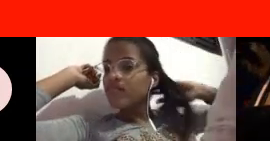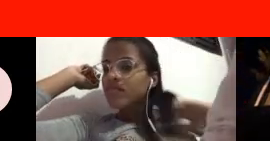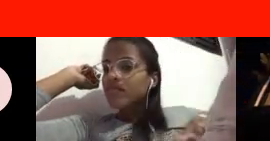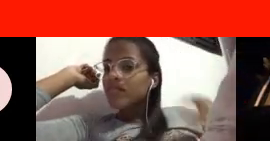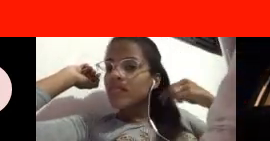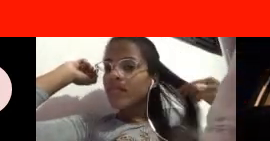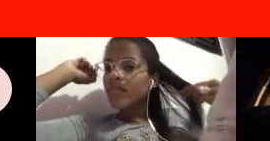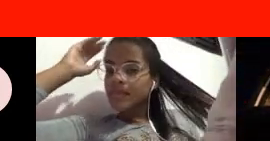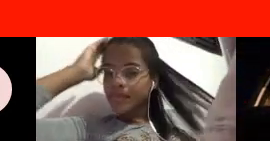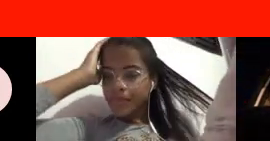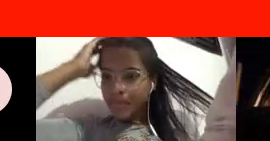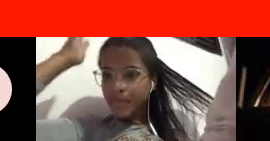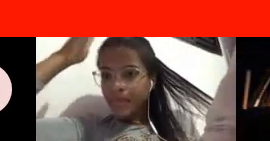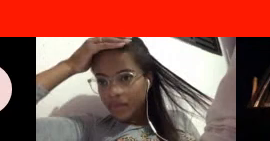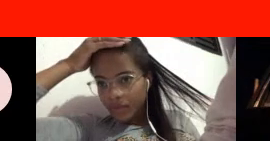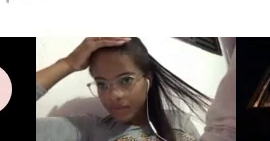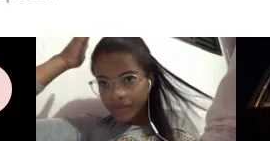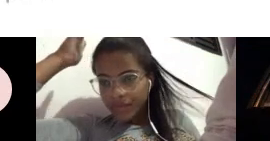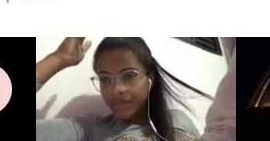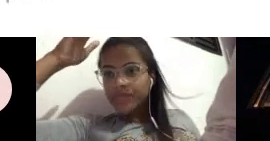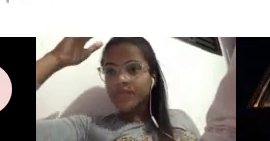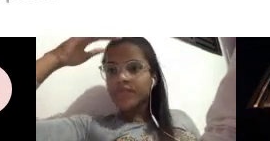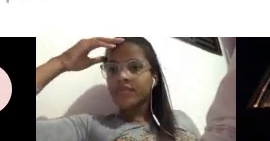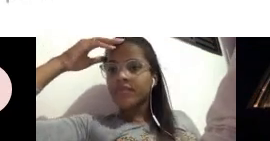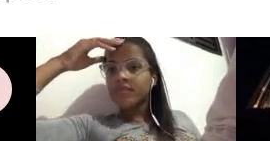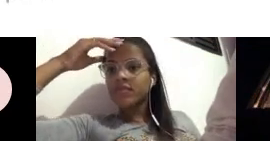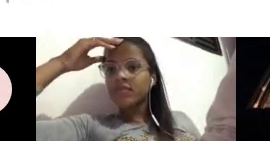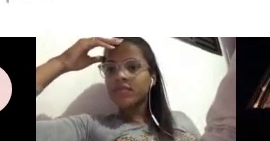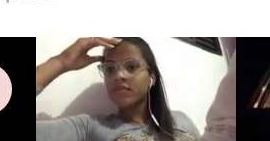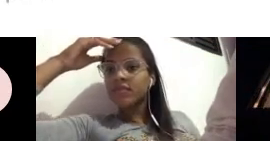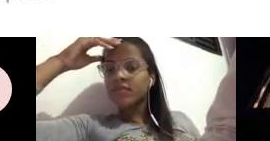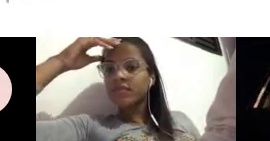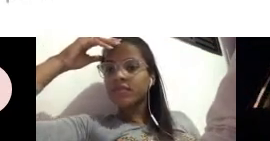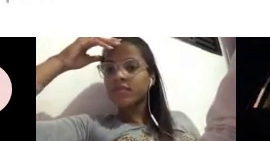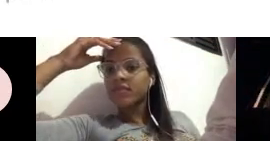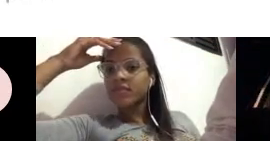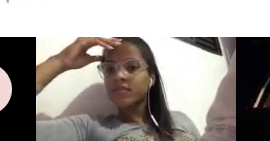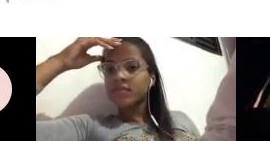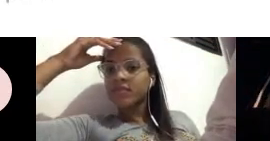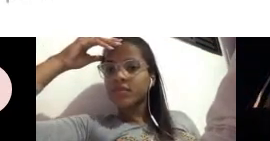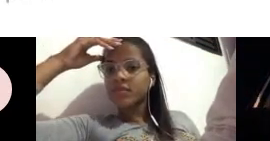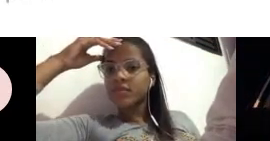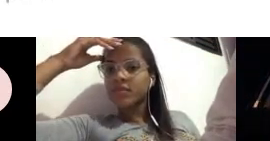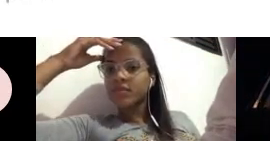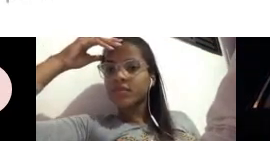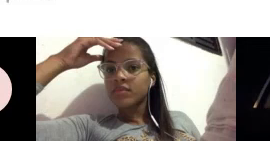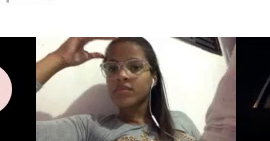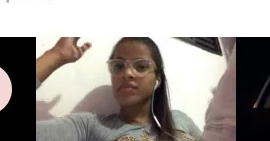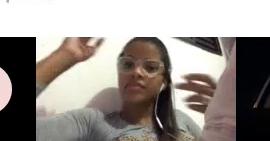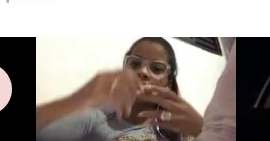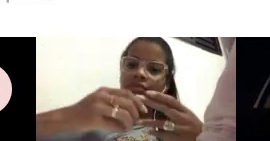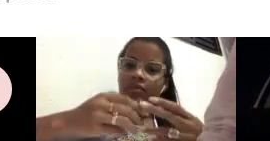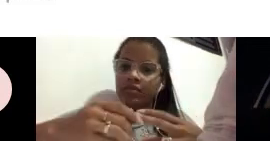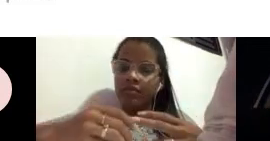Então, como que eu devo... Então, esse aqui está errado, por quê? Porque eu não tenho amputação de membro, eu não tenho esmagamento e nenhum membro está